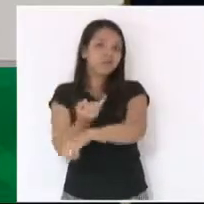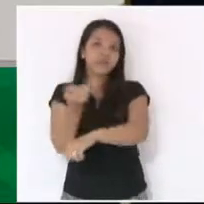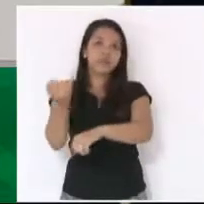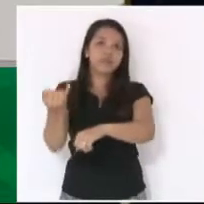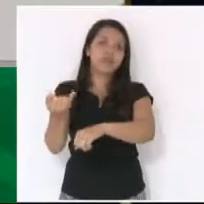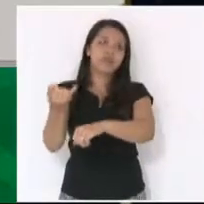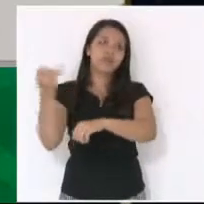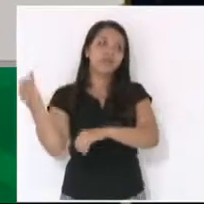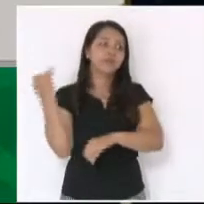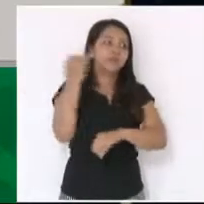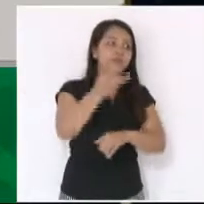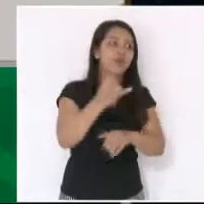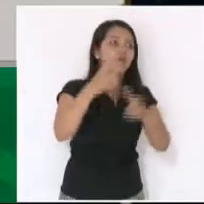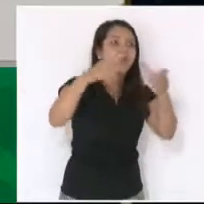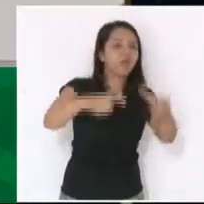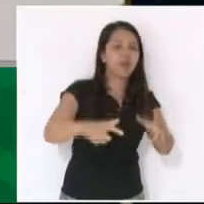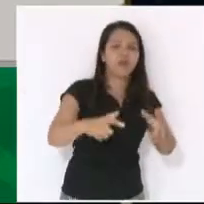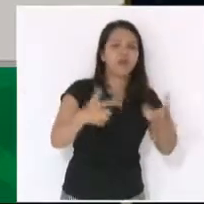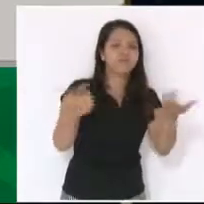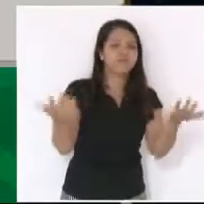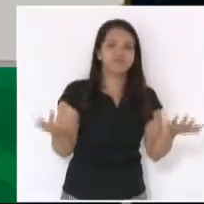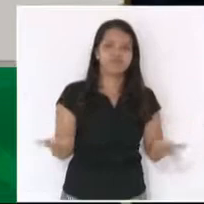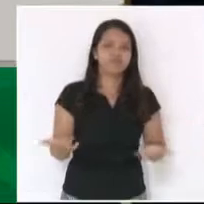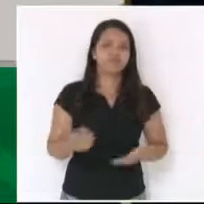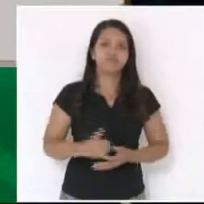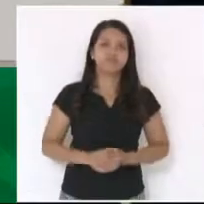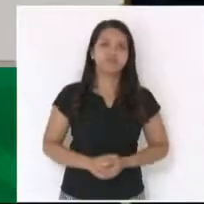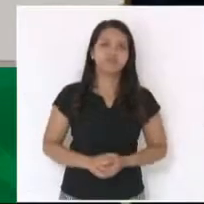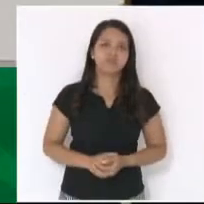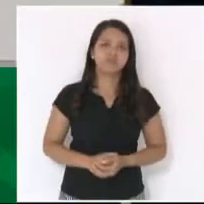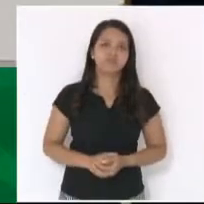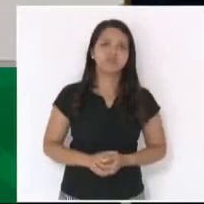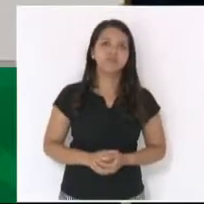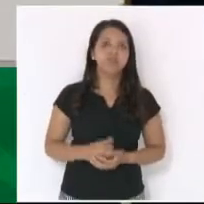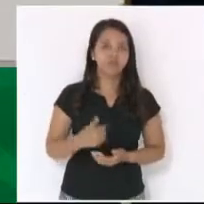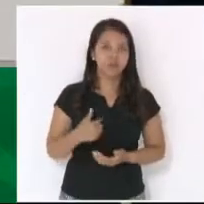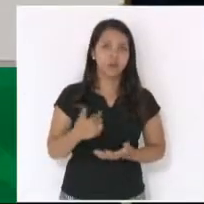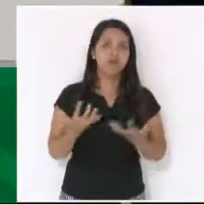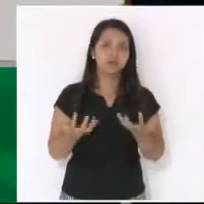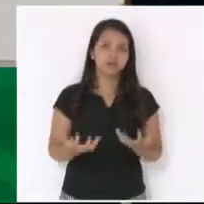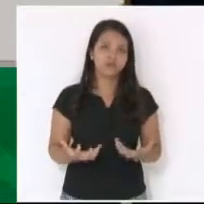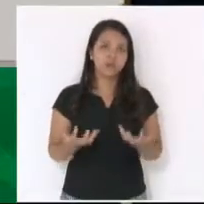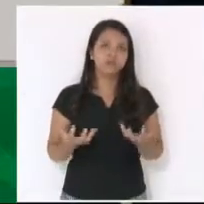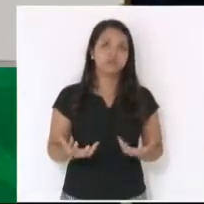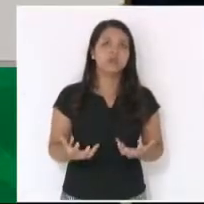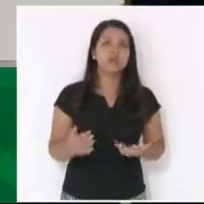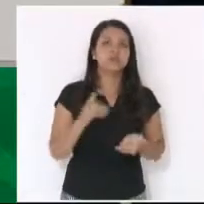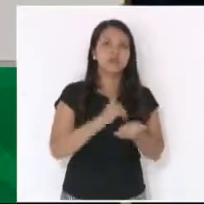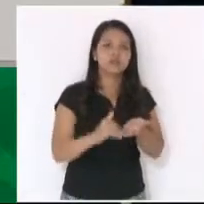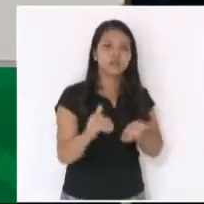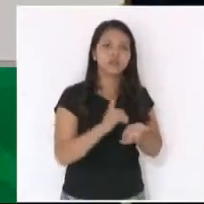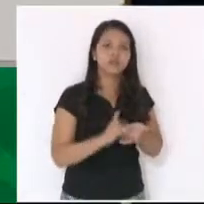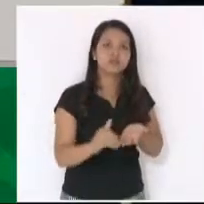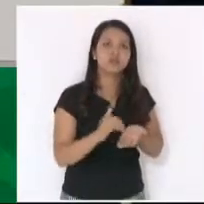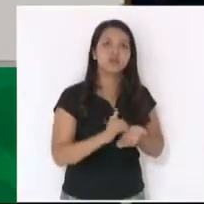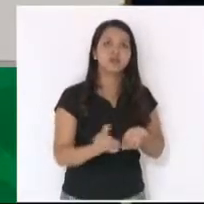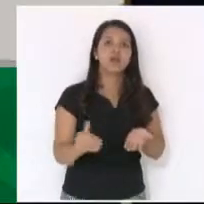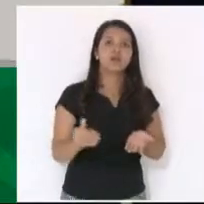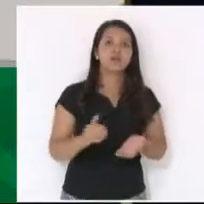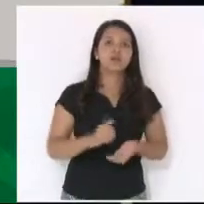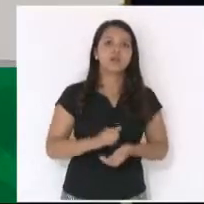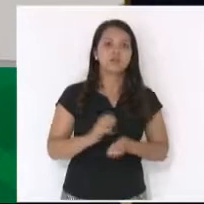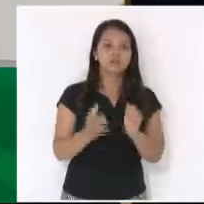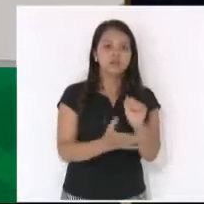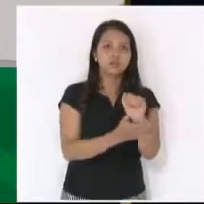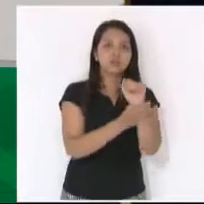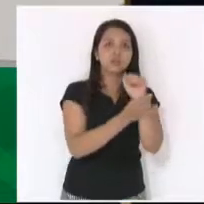para dizer onde tem que onde tem ao corrente então eu espero que o secretário Secretário